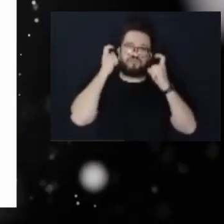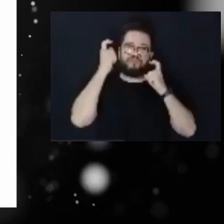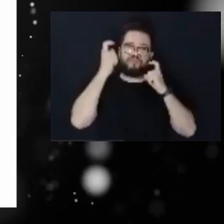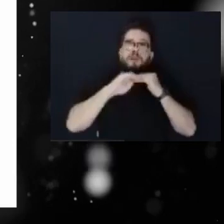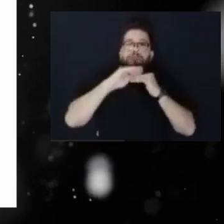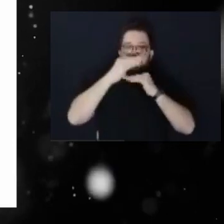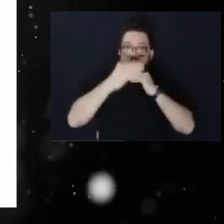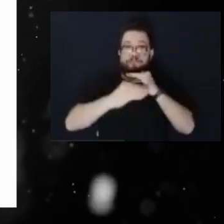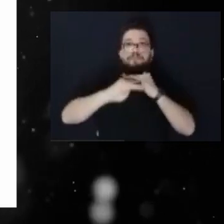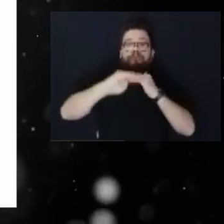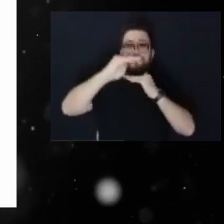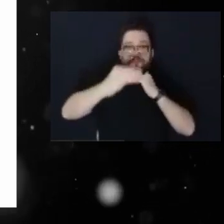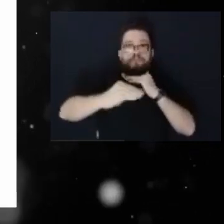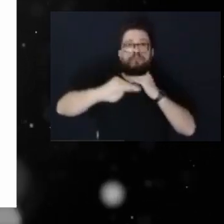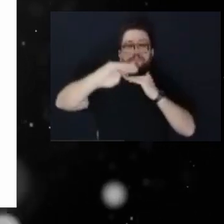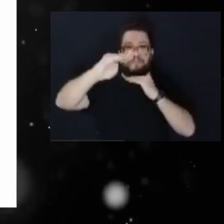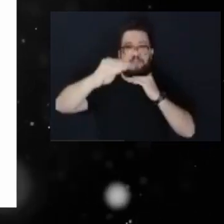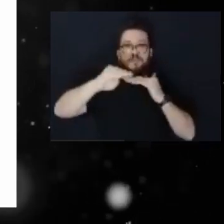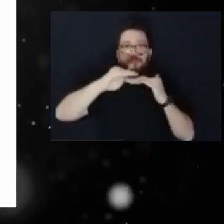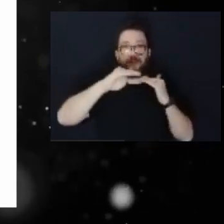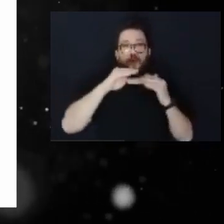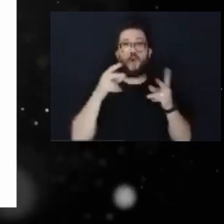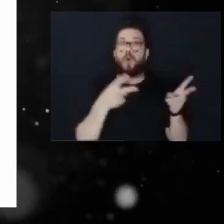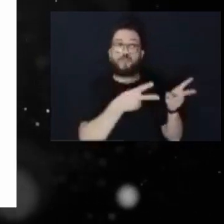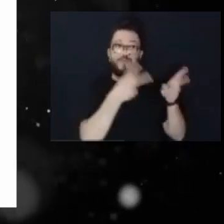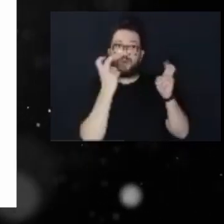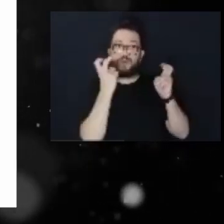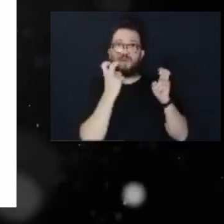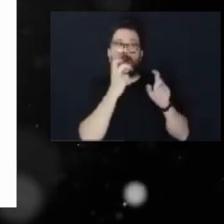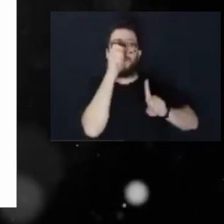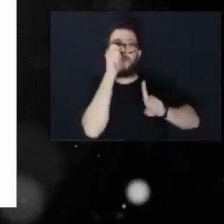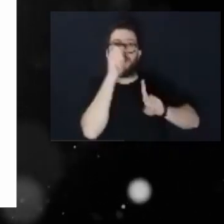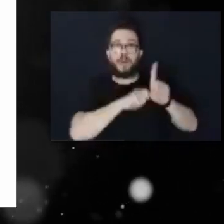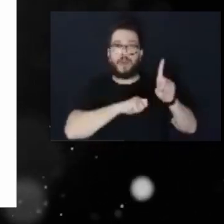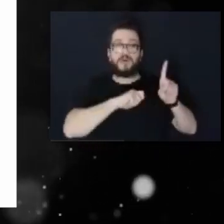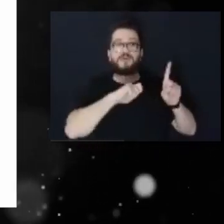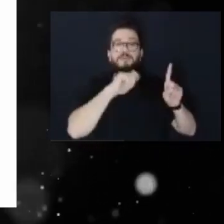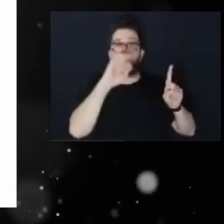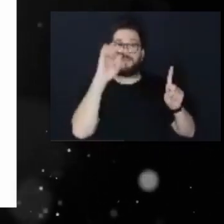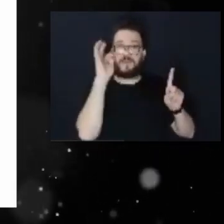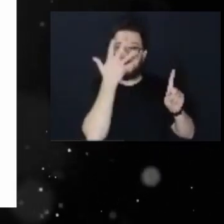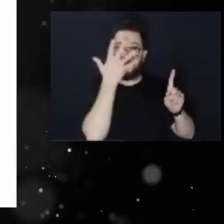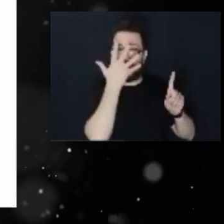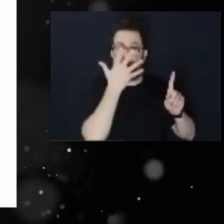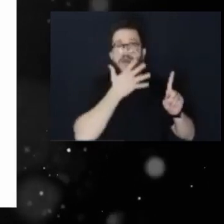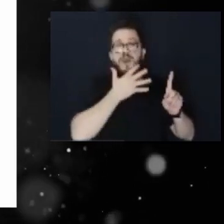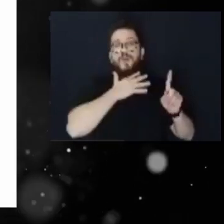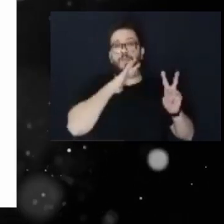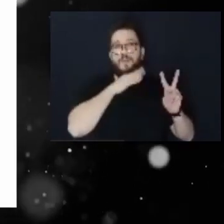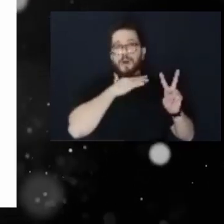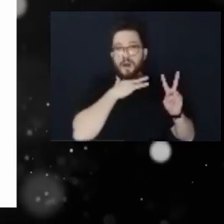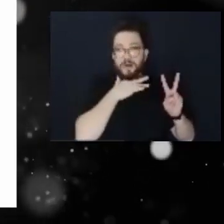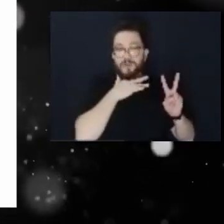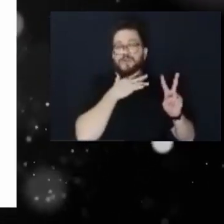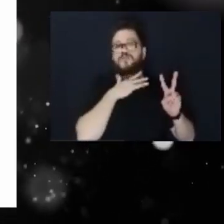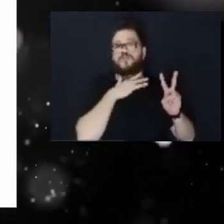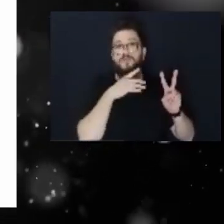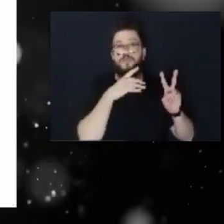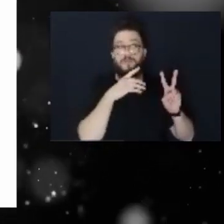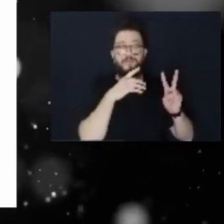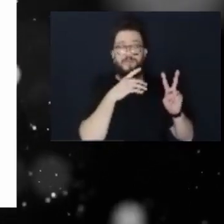em fevereiro e março, que ainda são níveis inaceitáveis de mortes diárias. Então, não é o momento